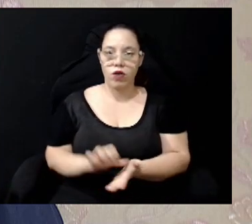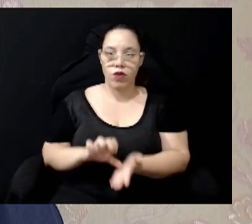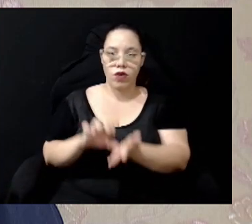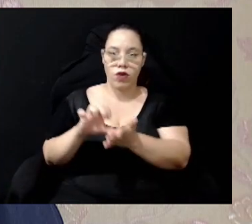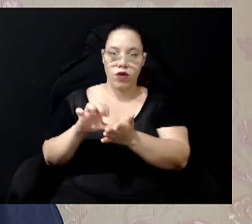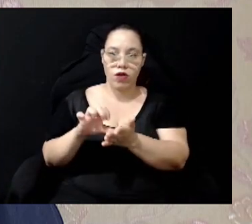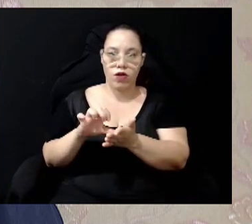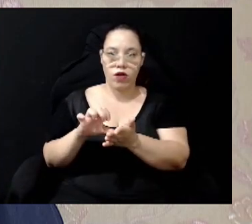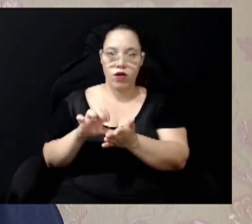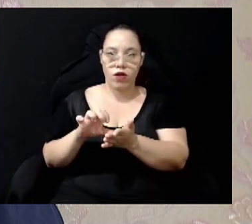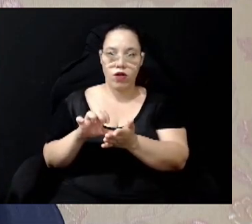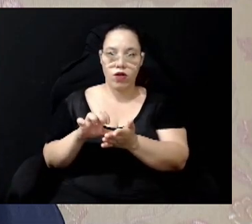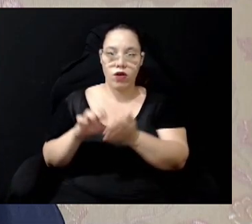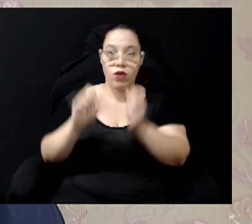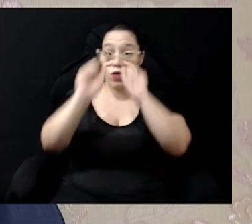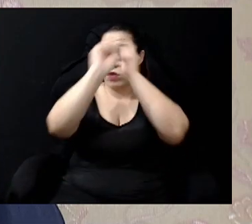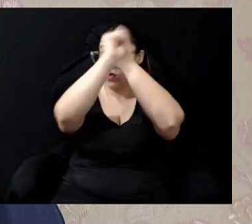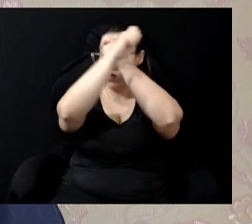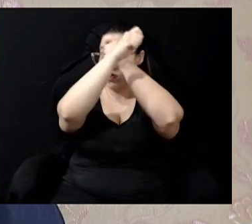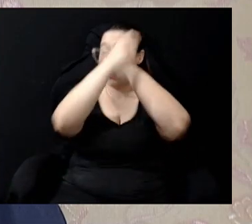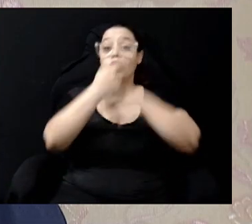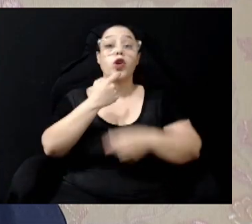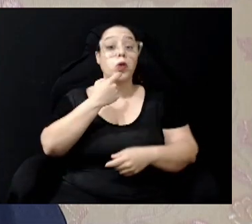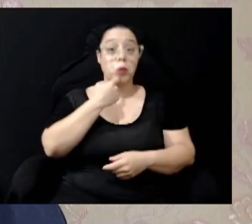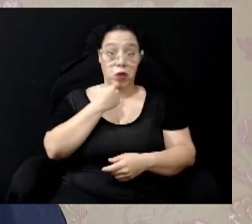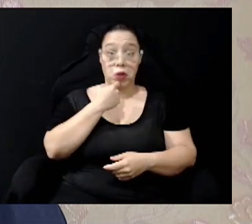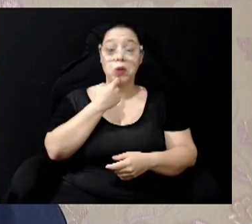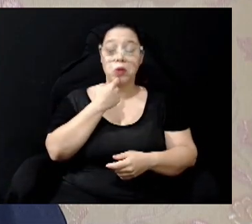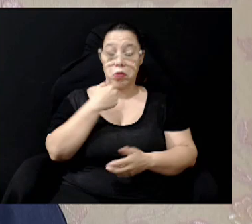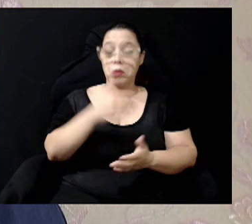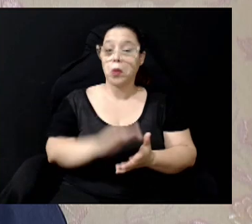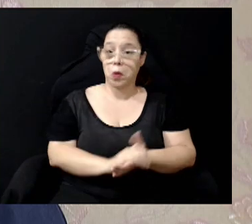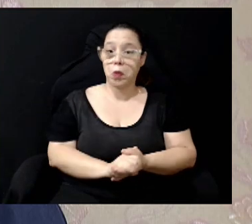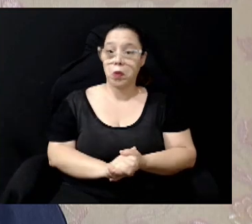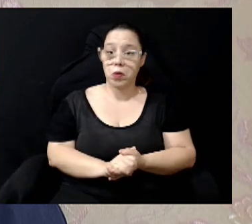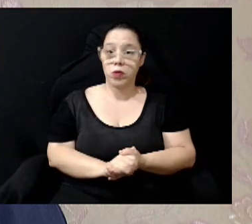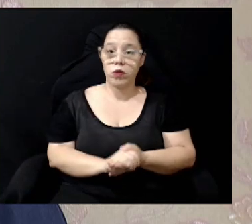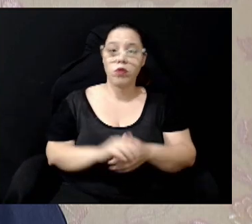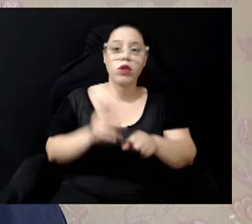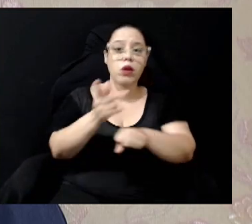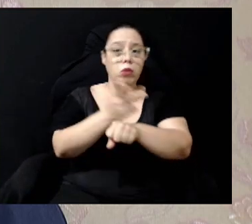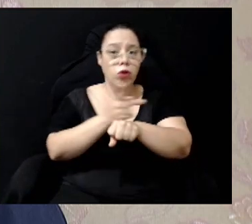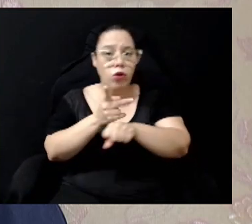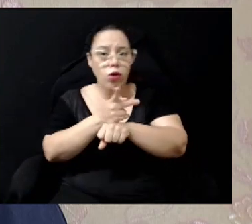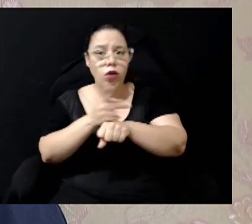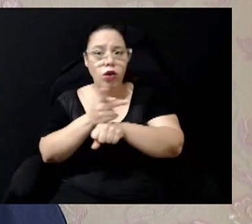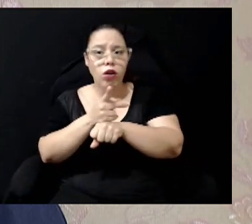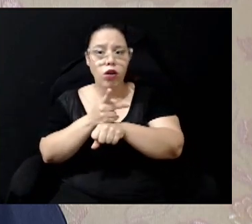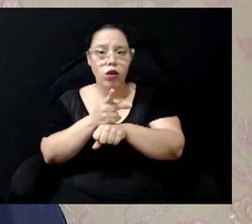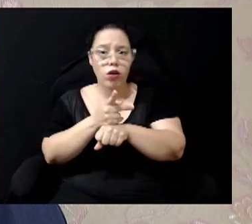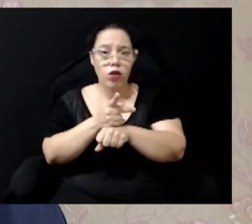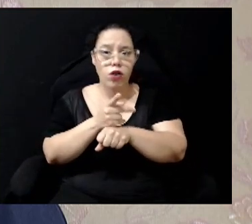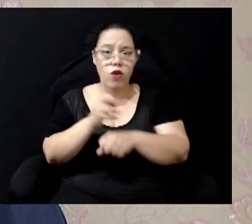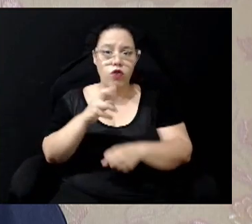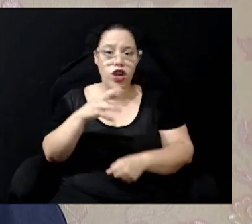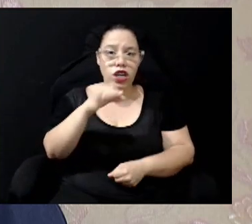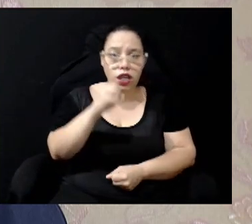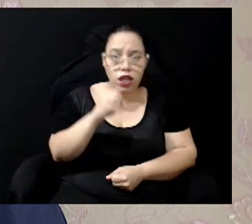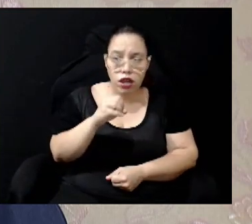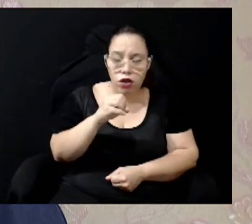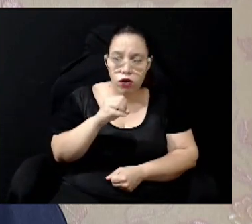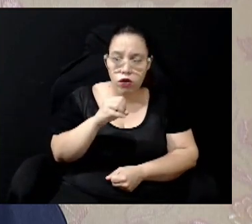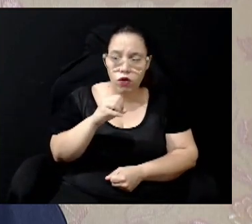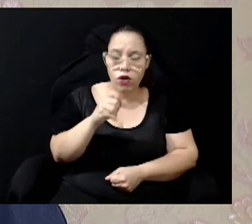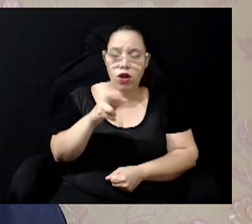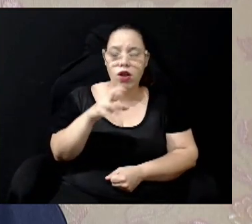Universidade Católica de Campinas, procurou Francisco Ribeiro Sampaio,